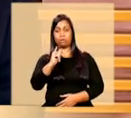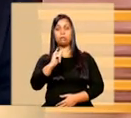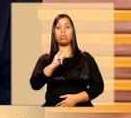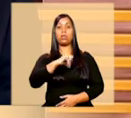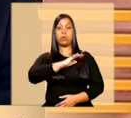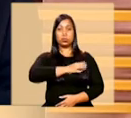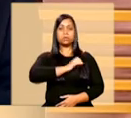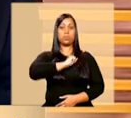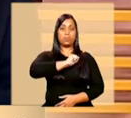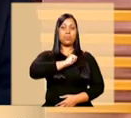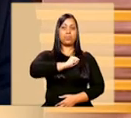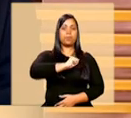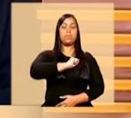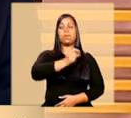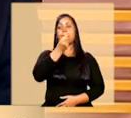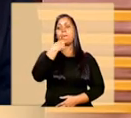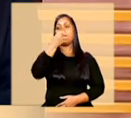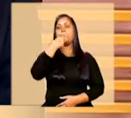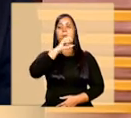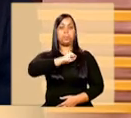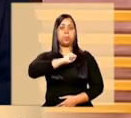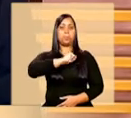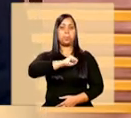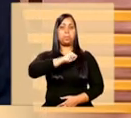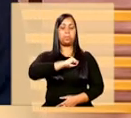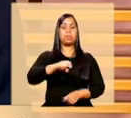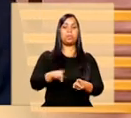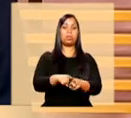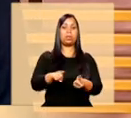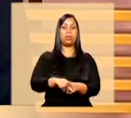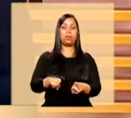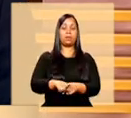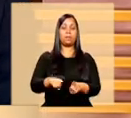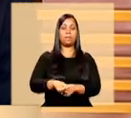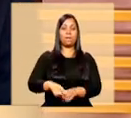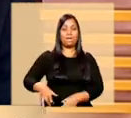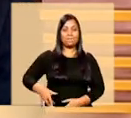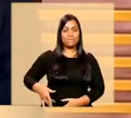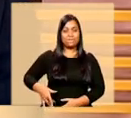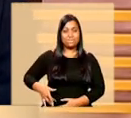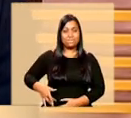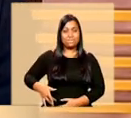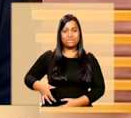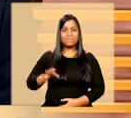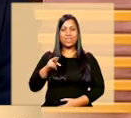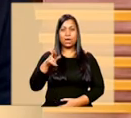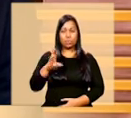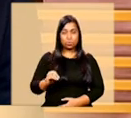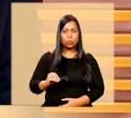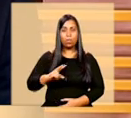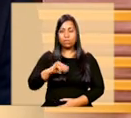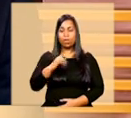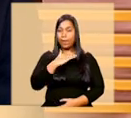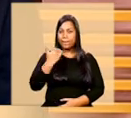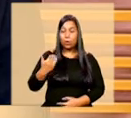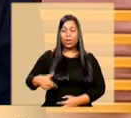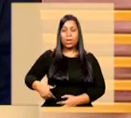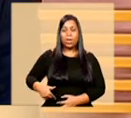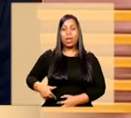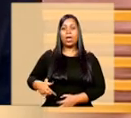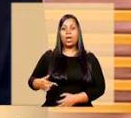né, de medicações para manter o coração batendo. Né, o paciente do fígado é um paciente que o fígado já está praticamente em falência